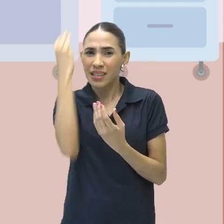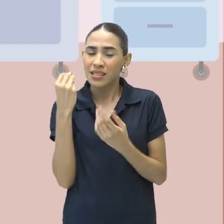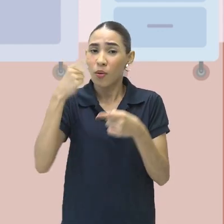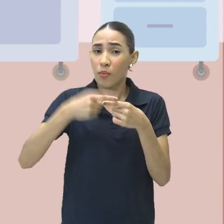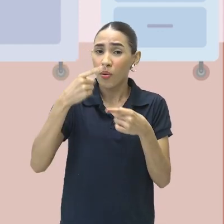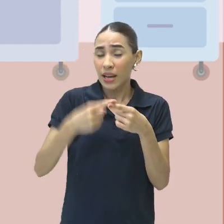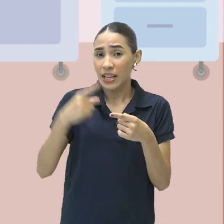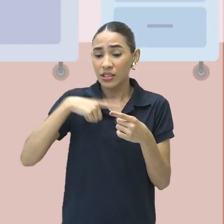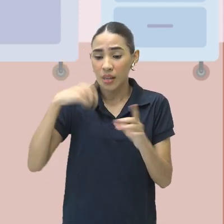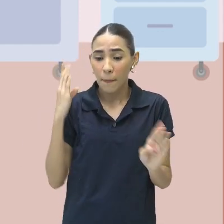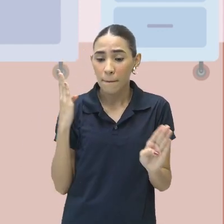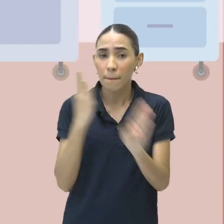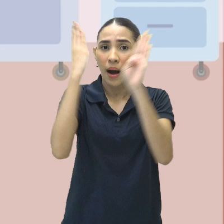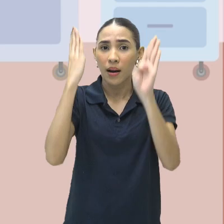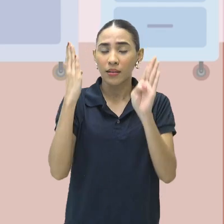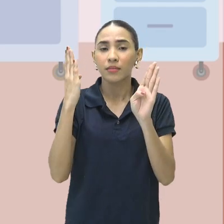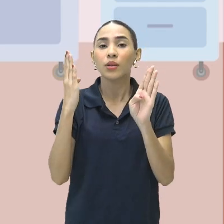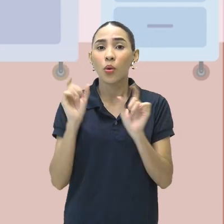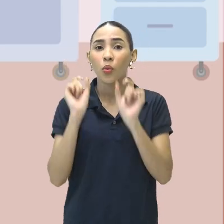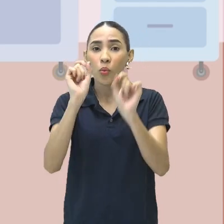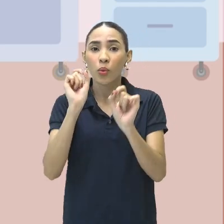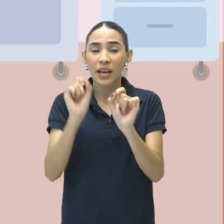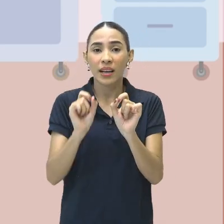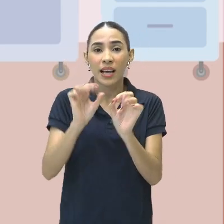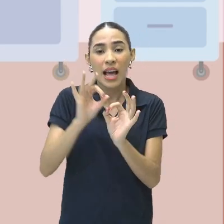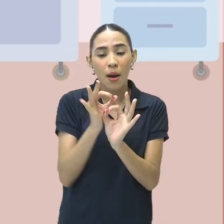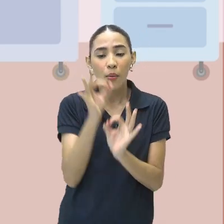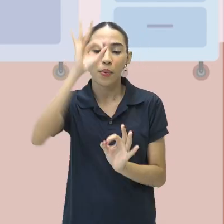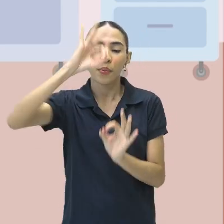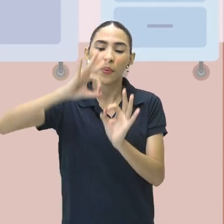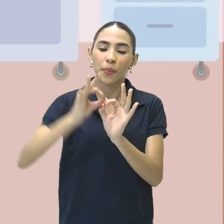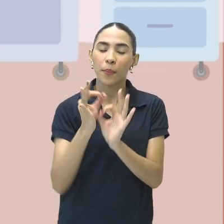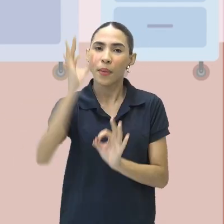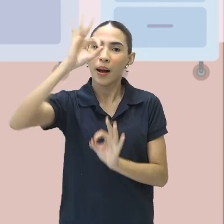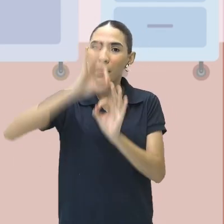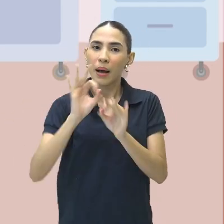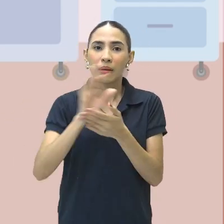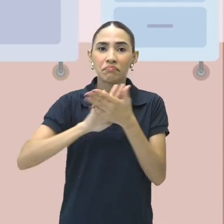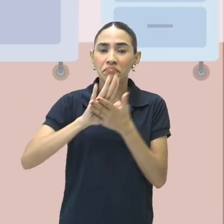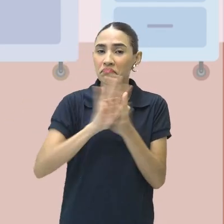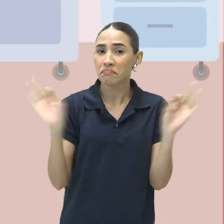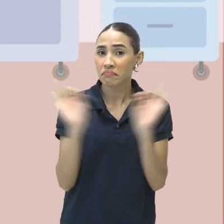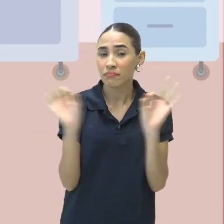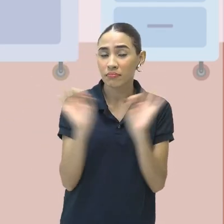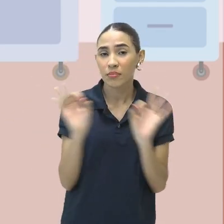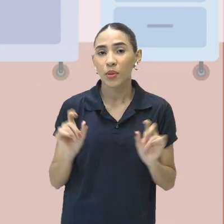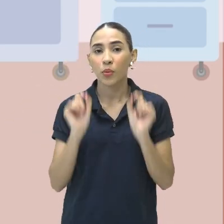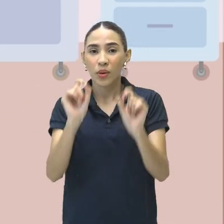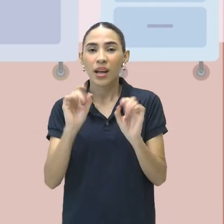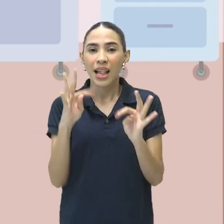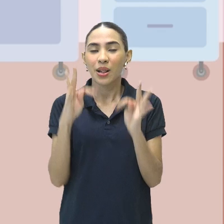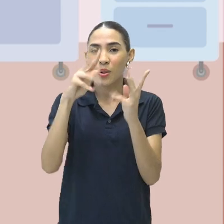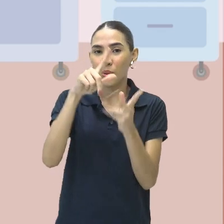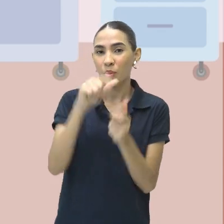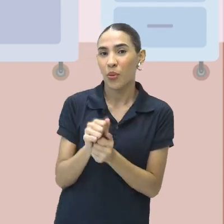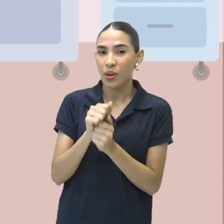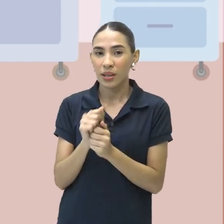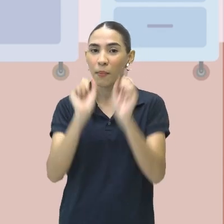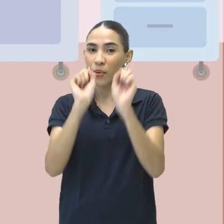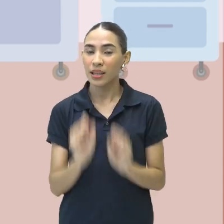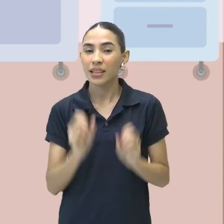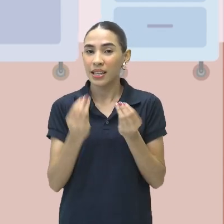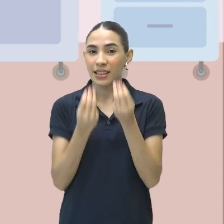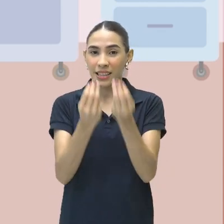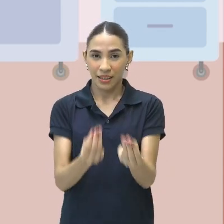tinha descoberto o poder do tear. Em nada mais pensou a não ser nas coisas todas que ele poderia lhe